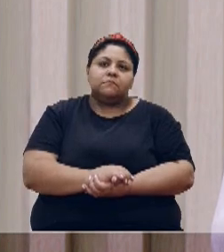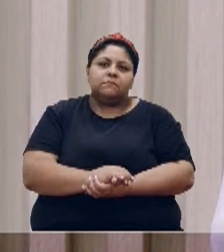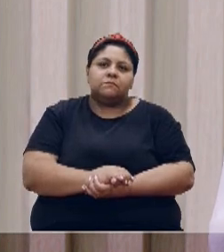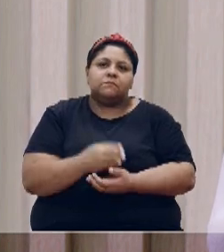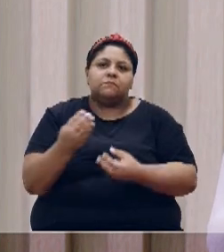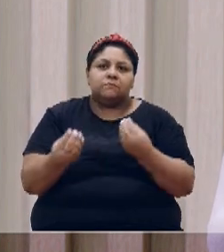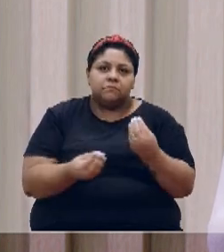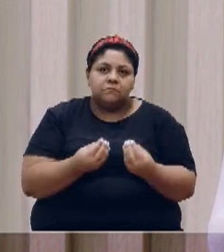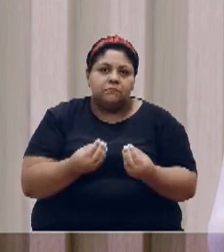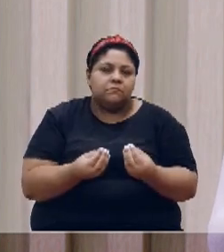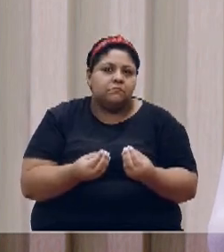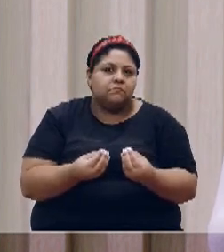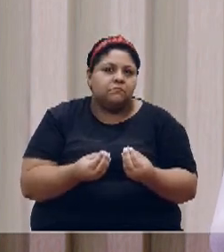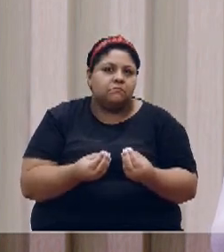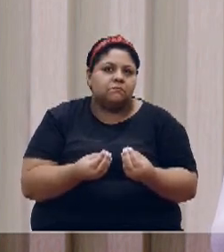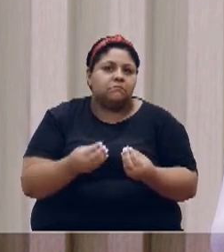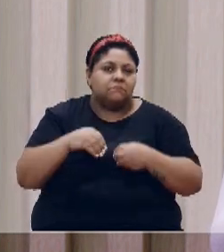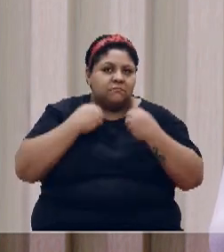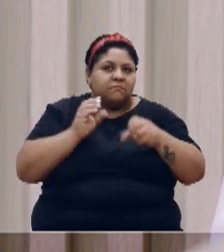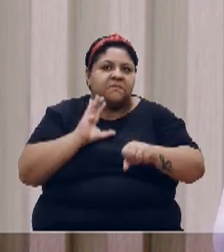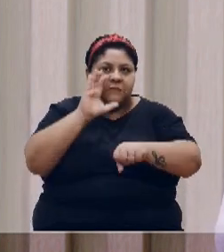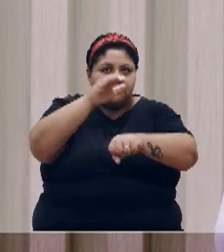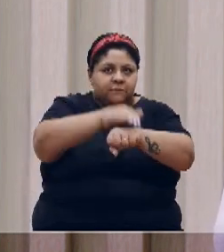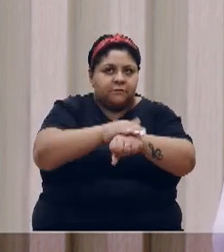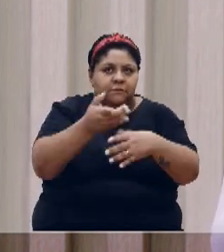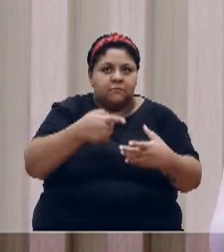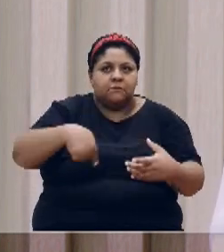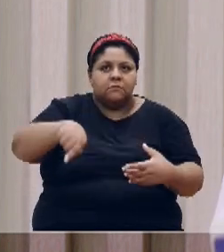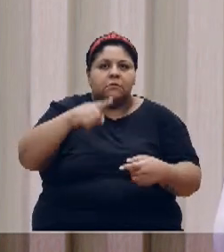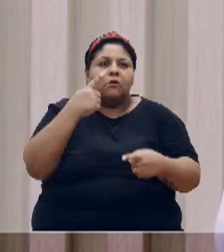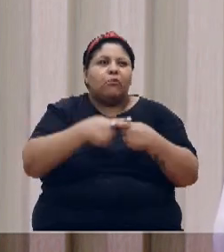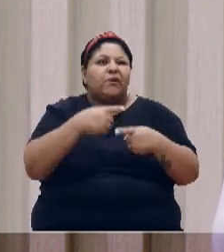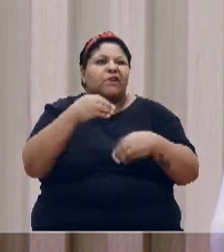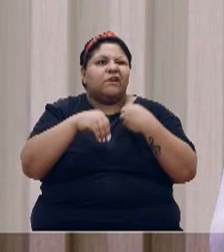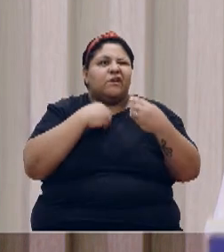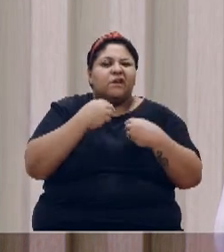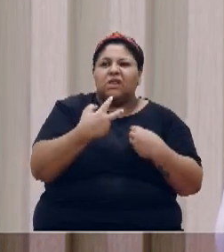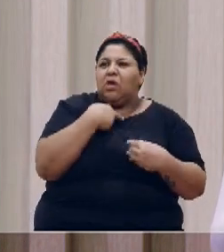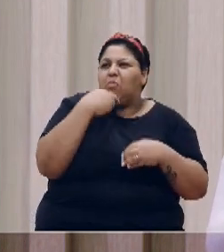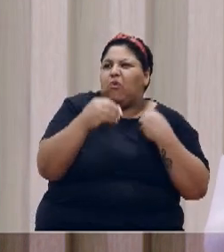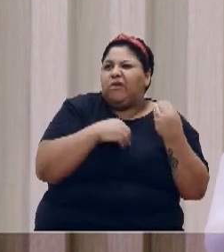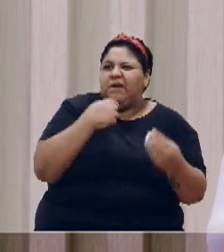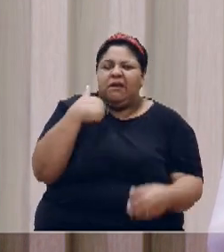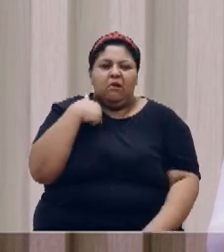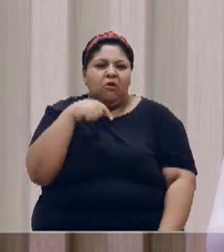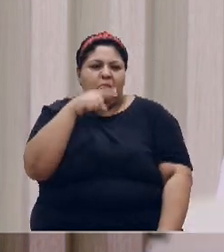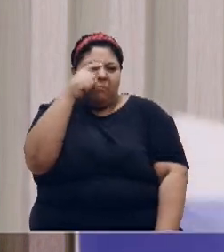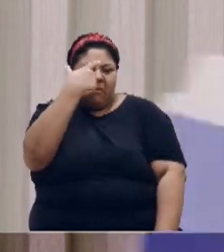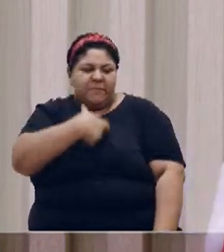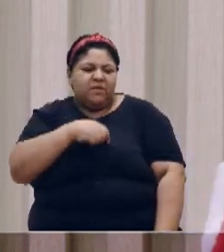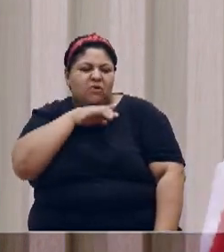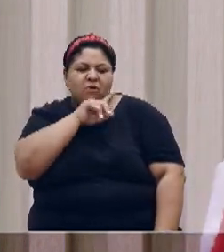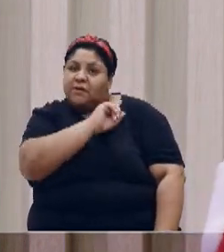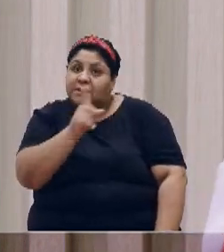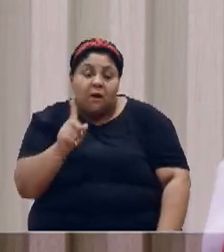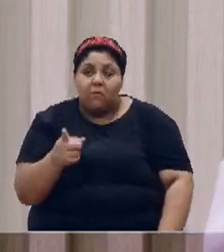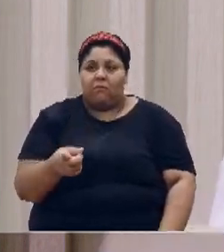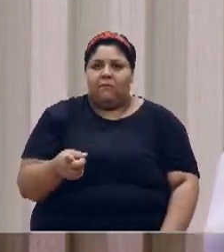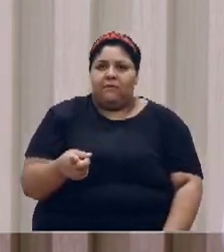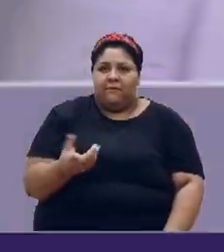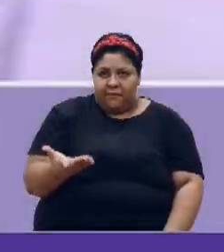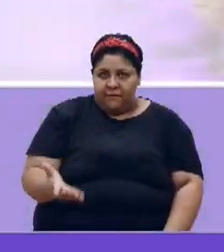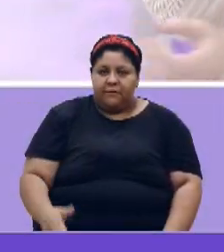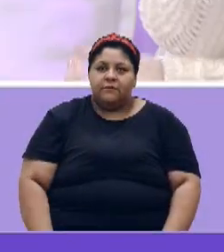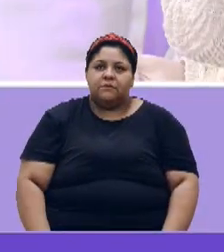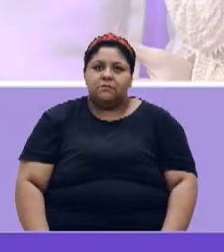senão a gente tem culpa também. Os sentimentos trazem uma culpa, né? Nossa, por que eu tô sentindo isso? Não posso sentir isso, sou uma pessoa ruim. E não é isso, não é sobre isso, né? E